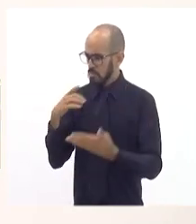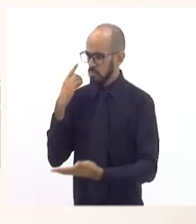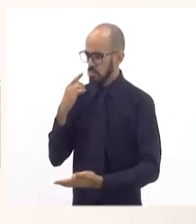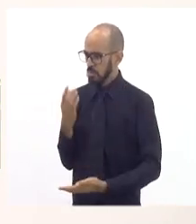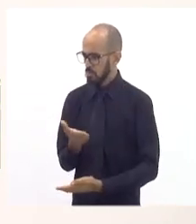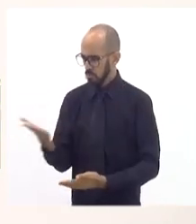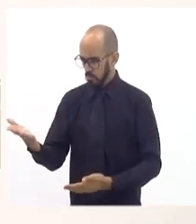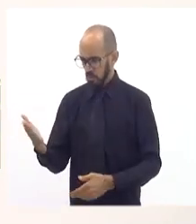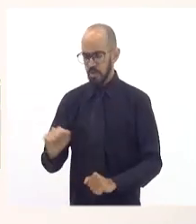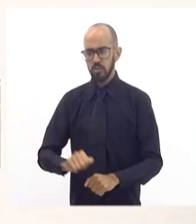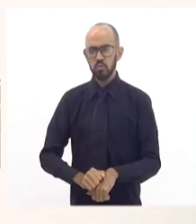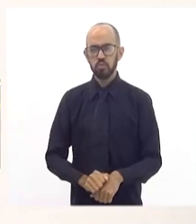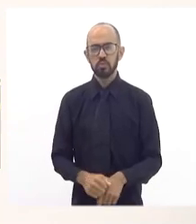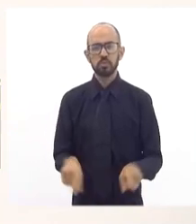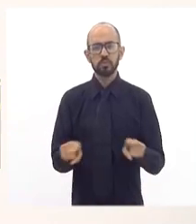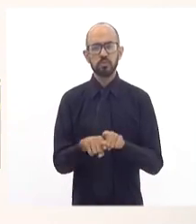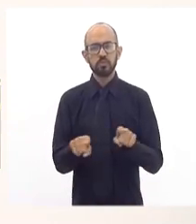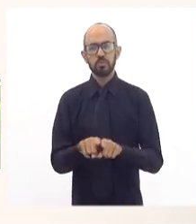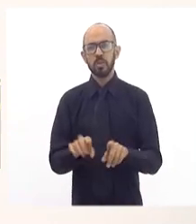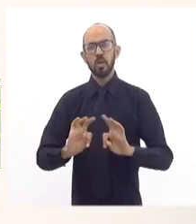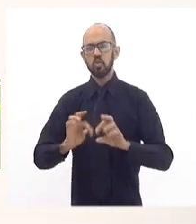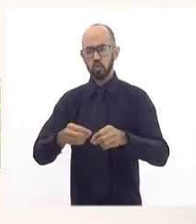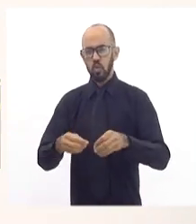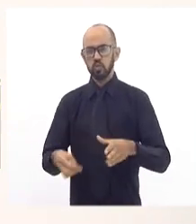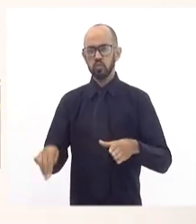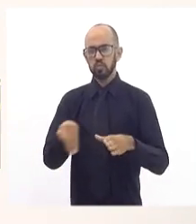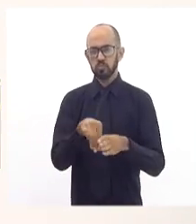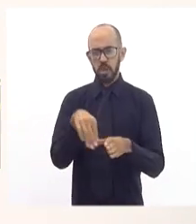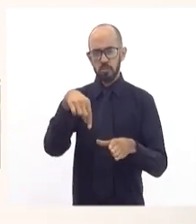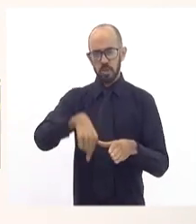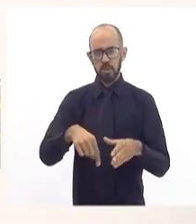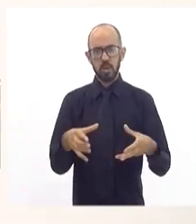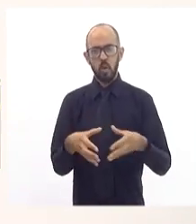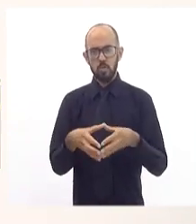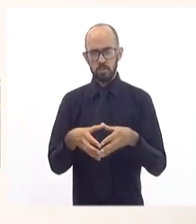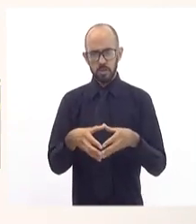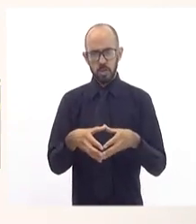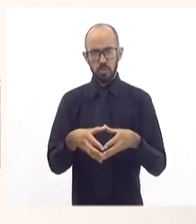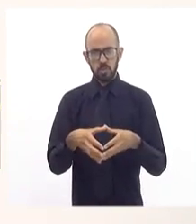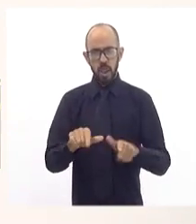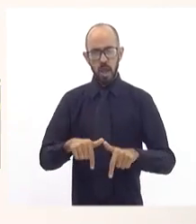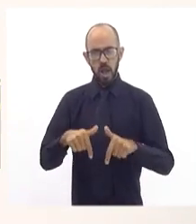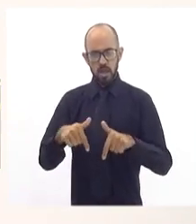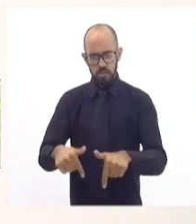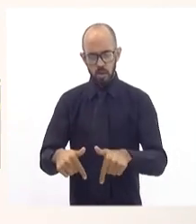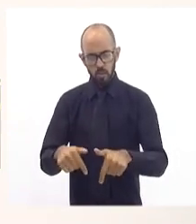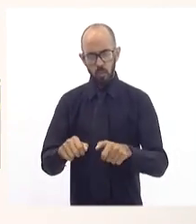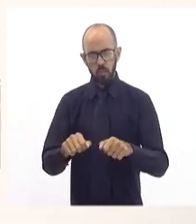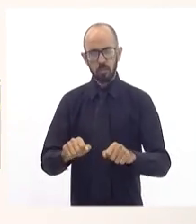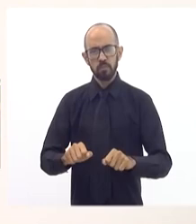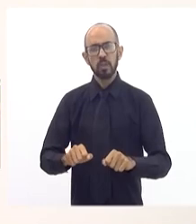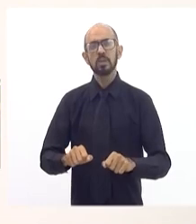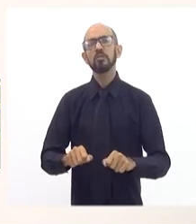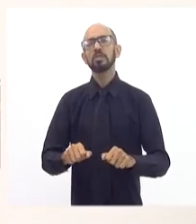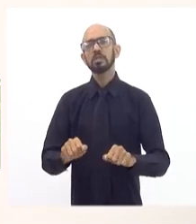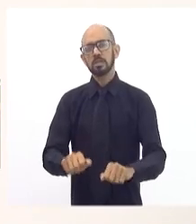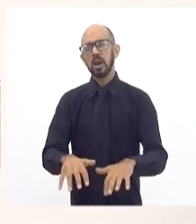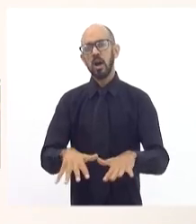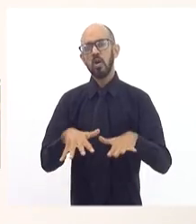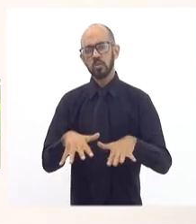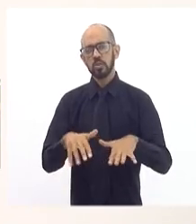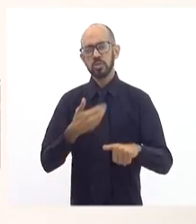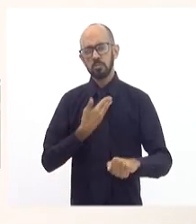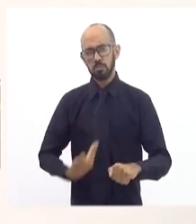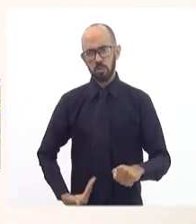a senhora e todos os membros desta comissão pela iniciativa de poder promover essa audiência pública eu